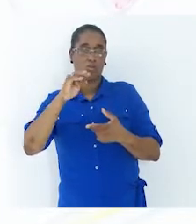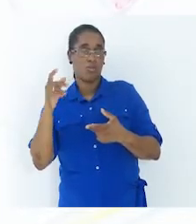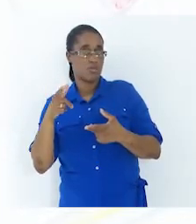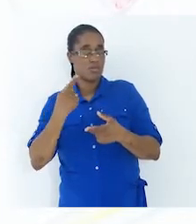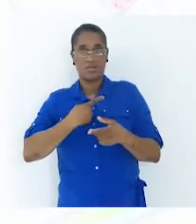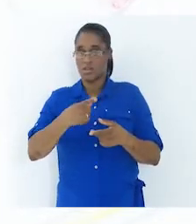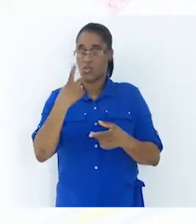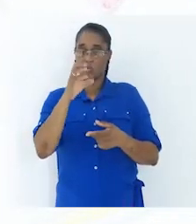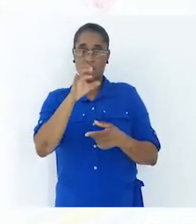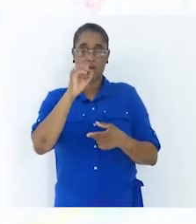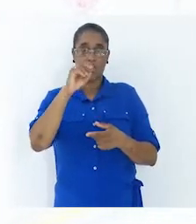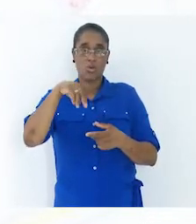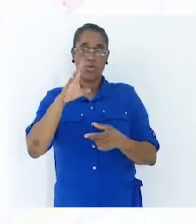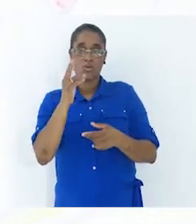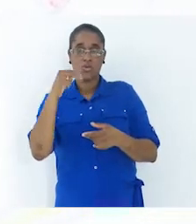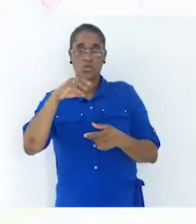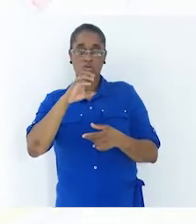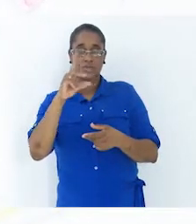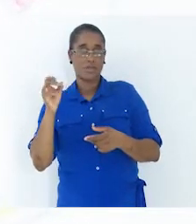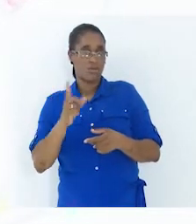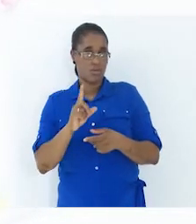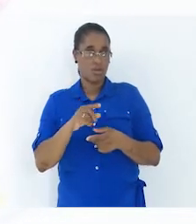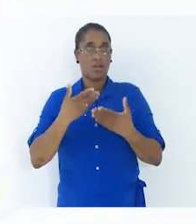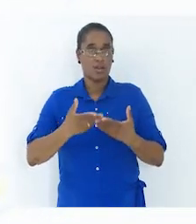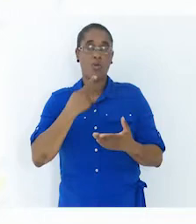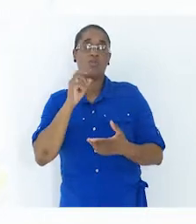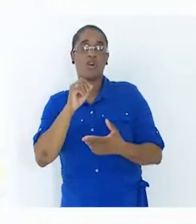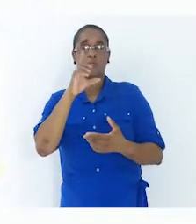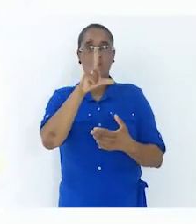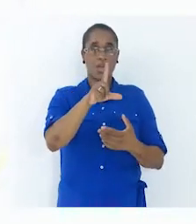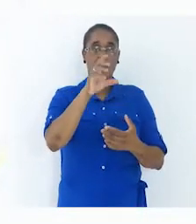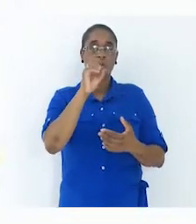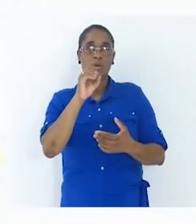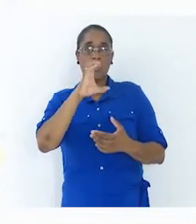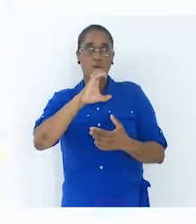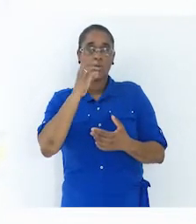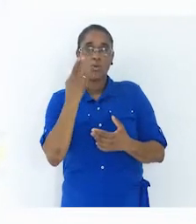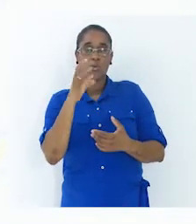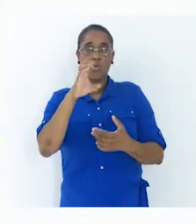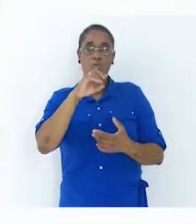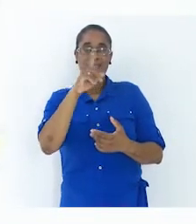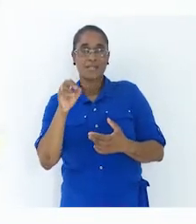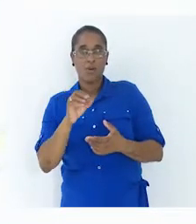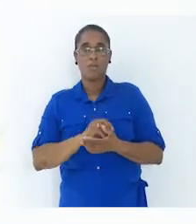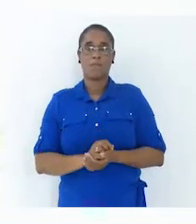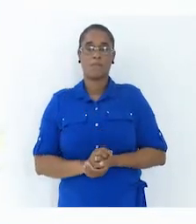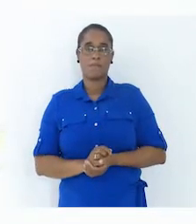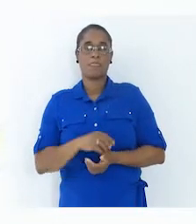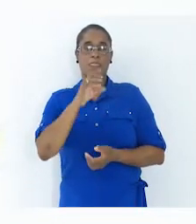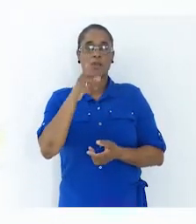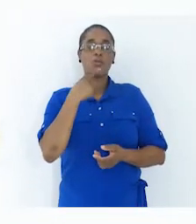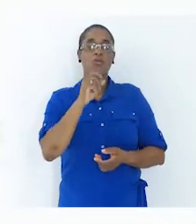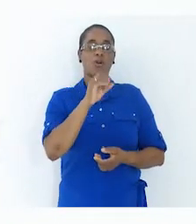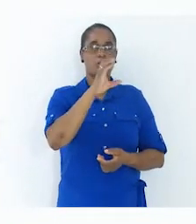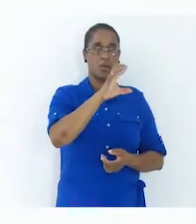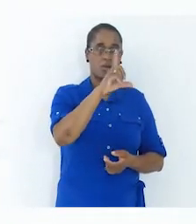locução. Então, temos locução coordenativa.